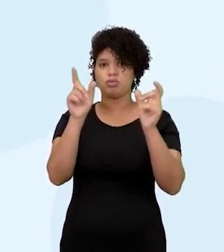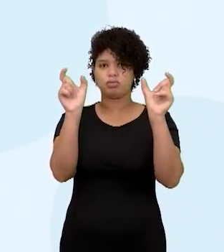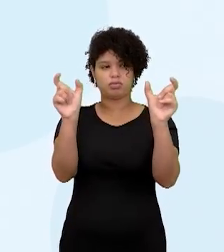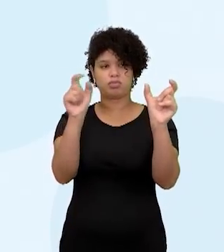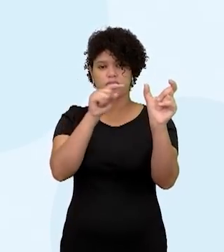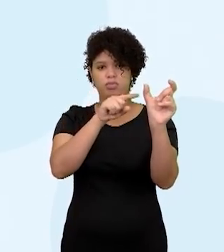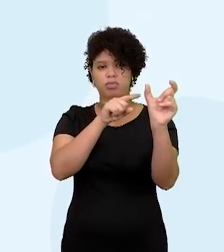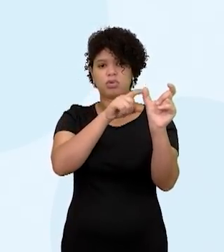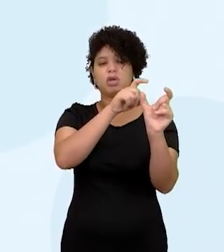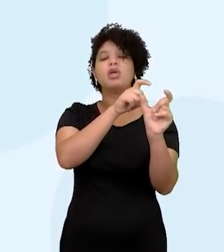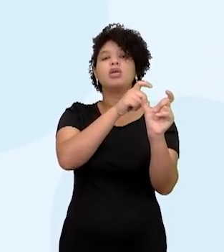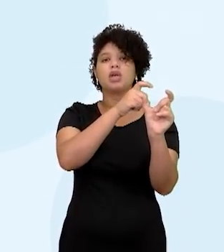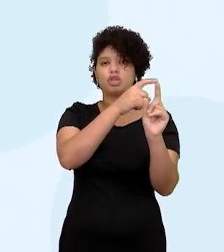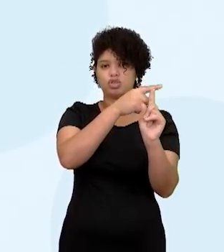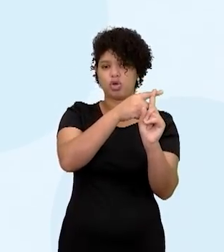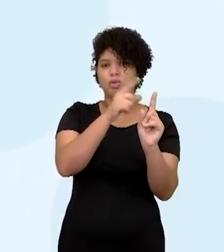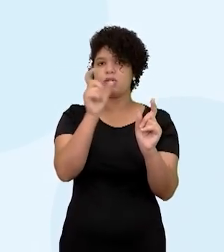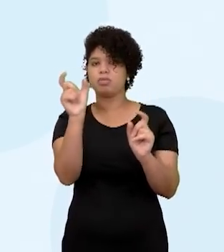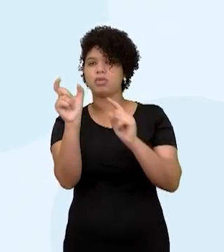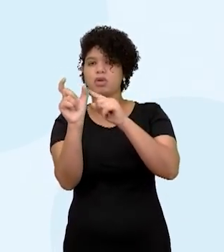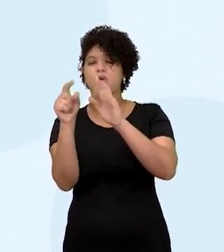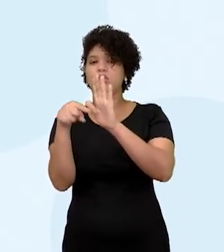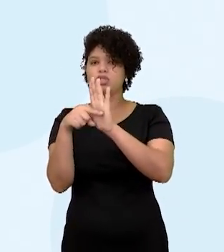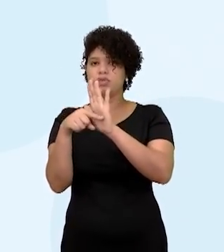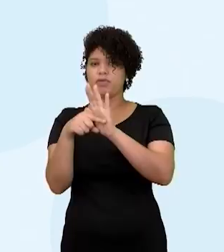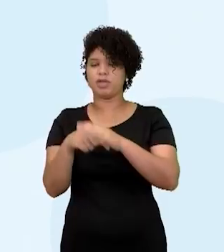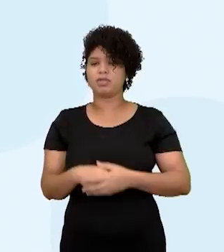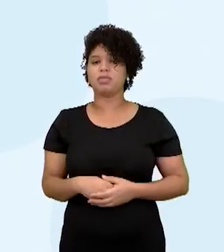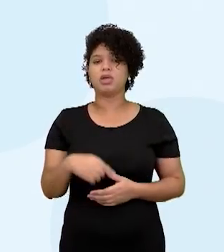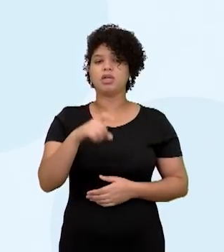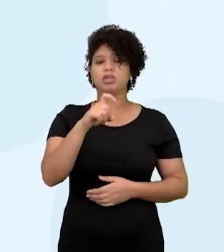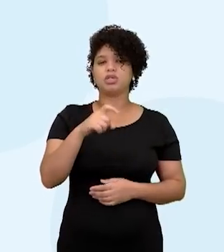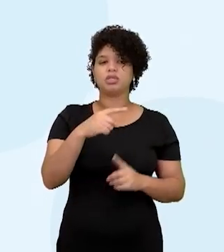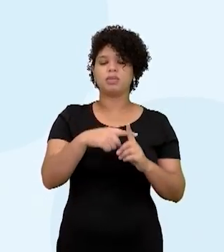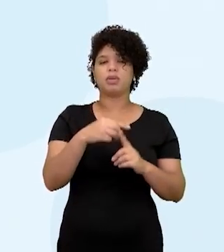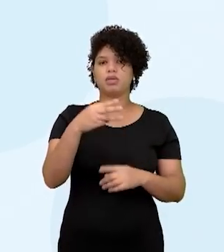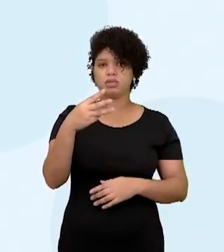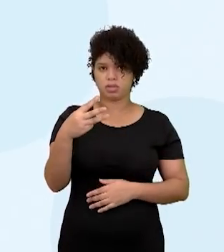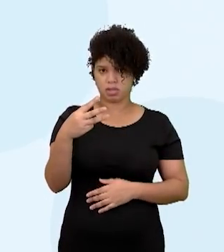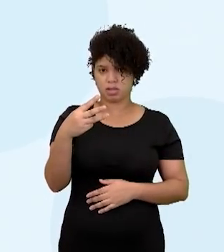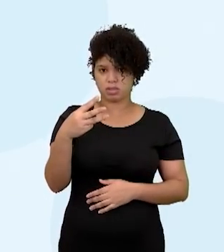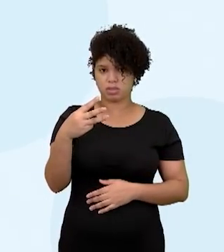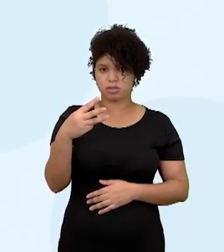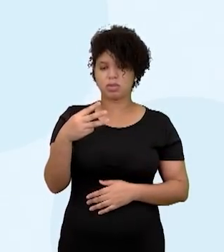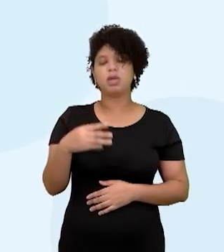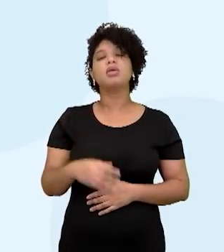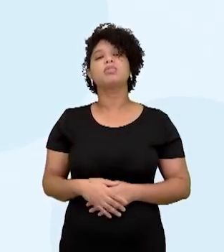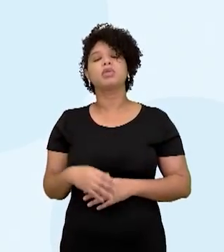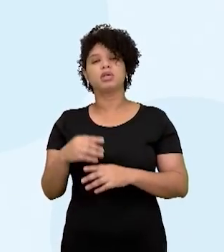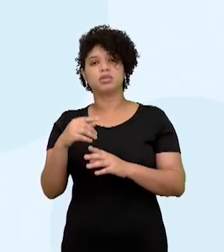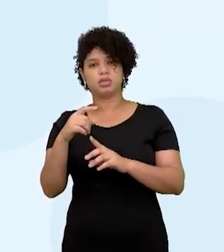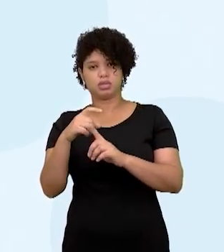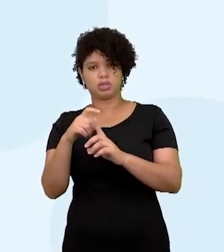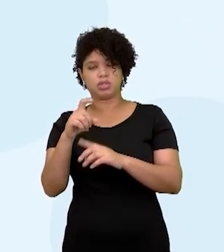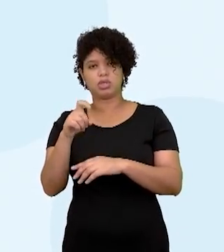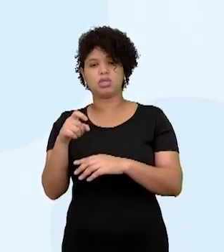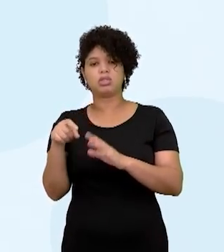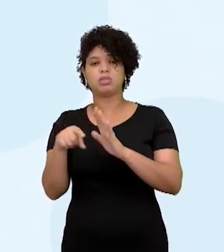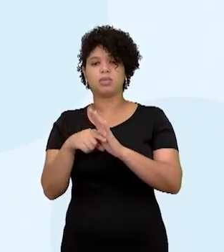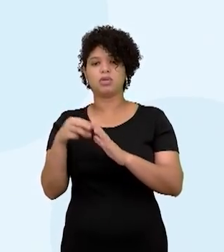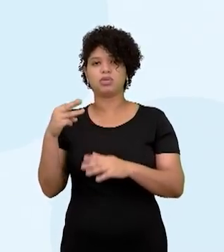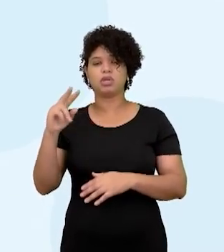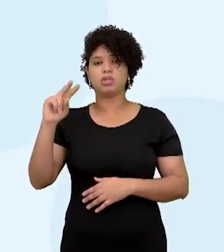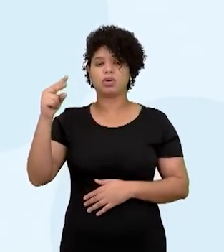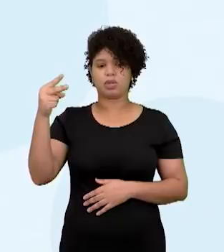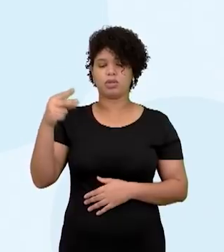notáveis. Quadrado da soma e quadrado da diferença. Então, a gente tem aí x mais 3 elevado ao quadrado e x menos 3 elevado ao